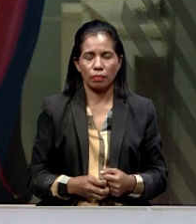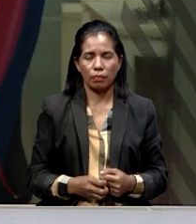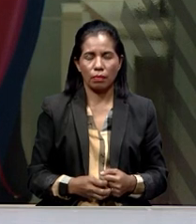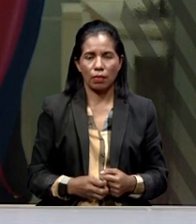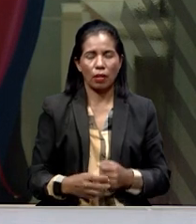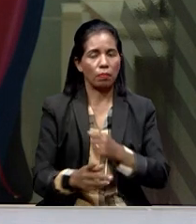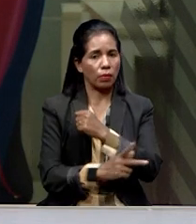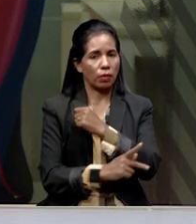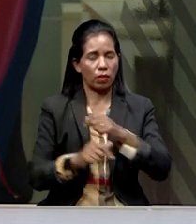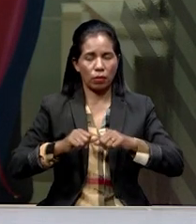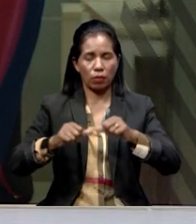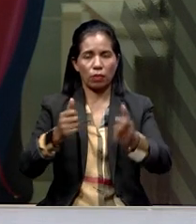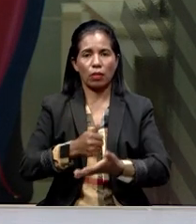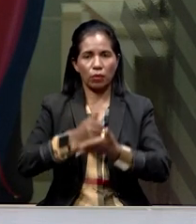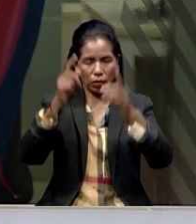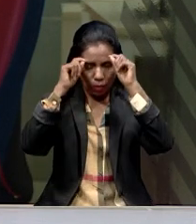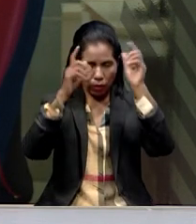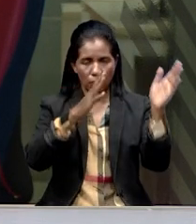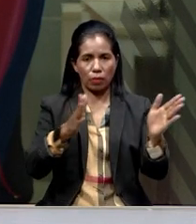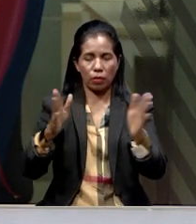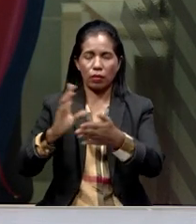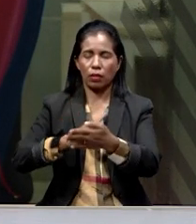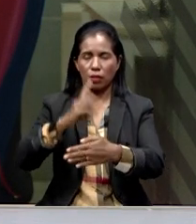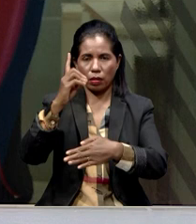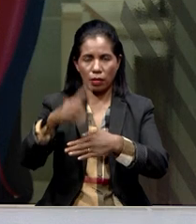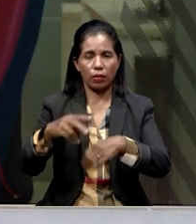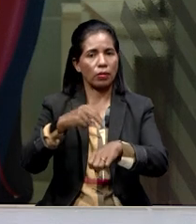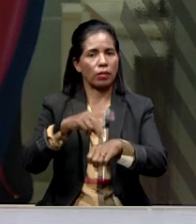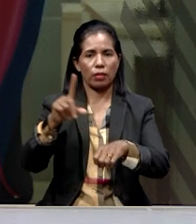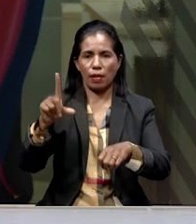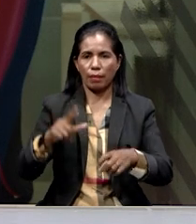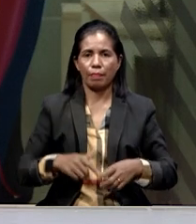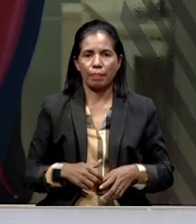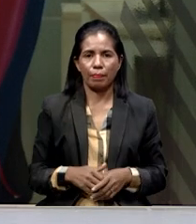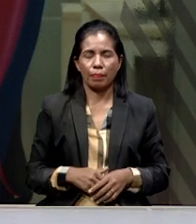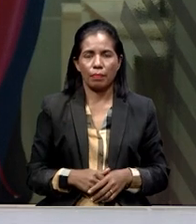Portugal continua a apoiar Timor-Leste no processo de desenvolvimento nacional.